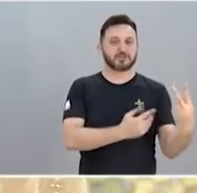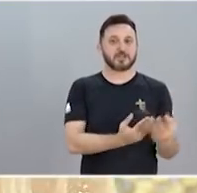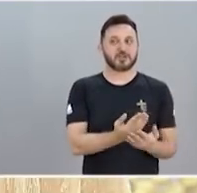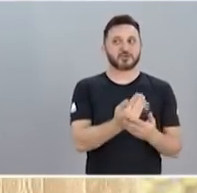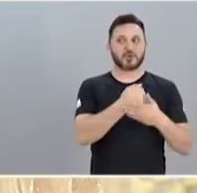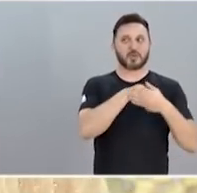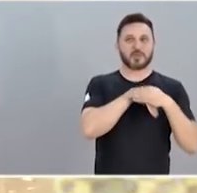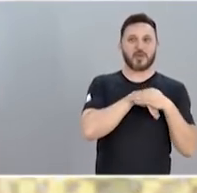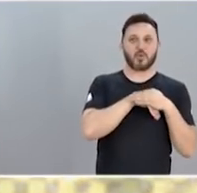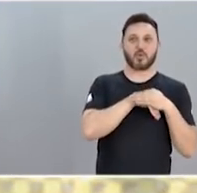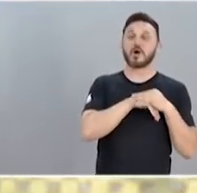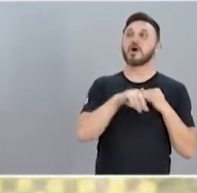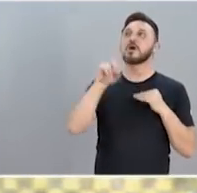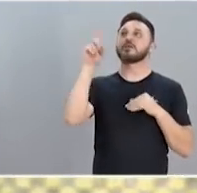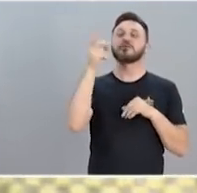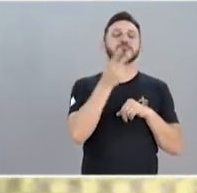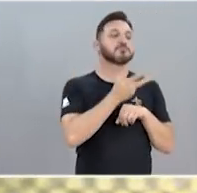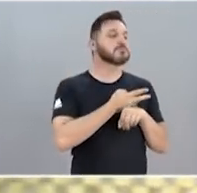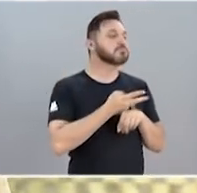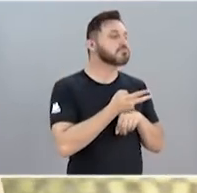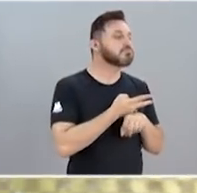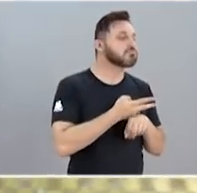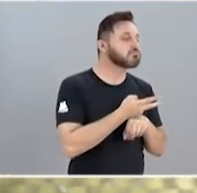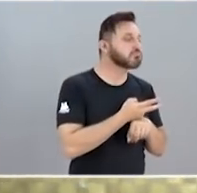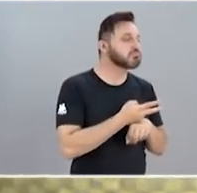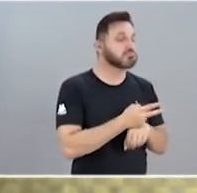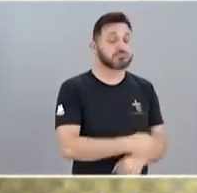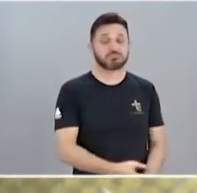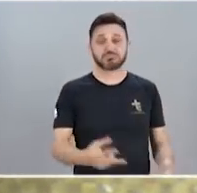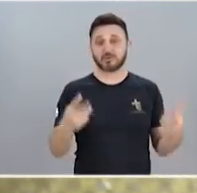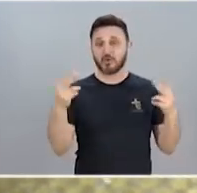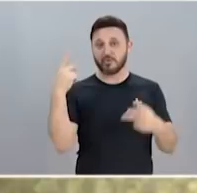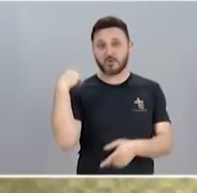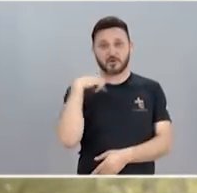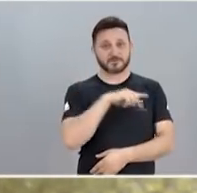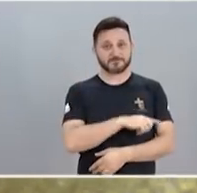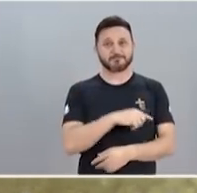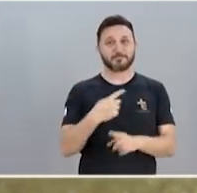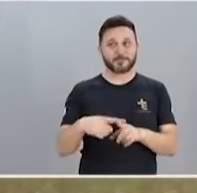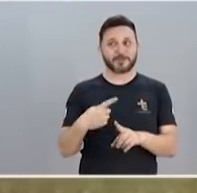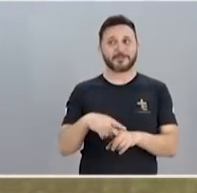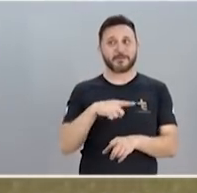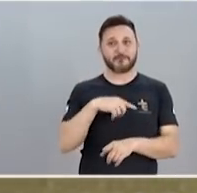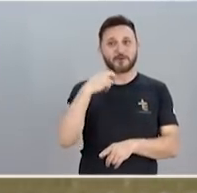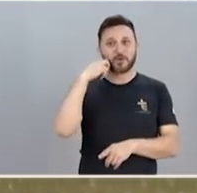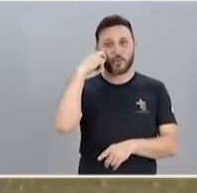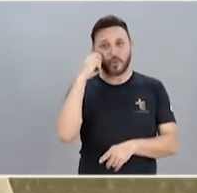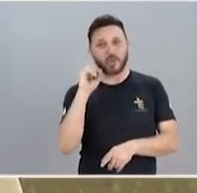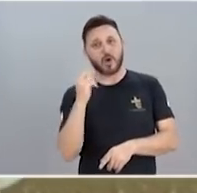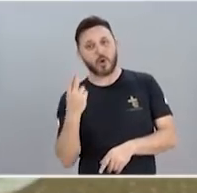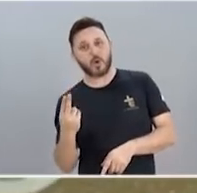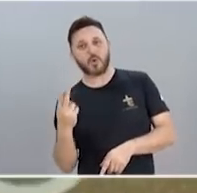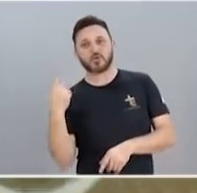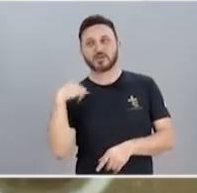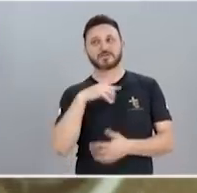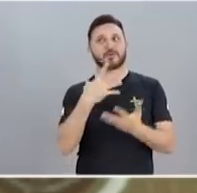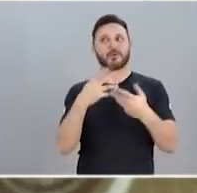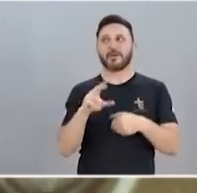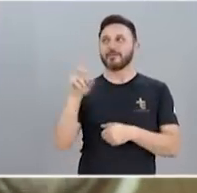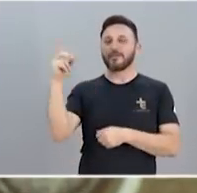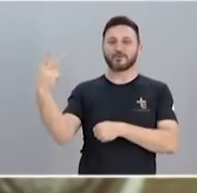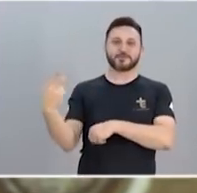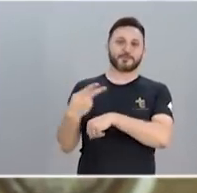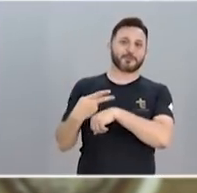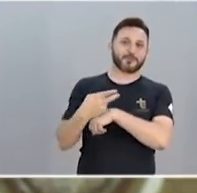Então, a minha vida e a sua, a nossa espiritualidade tem que ser